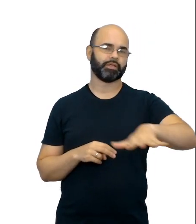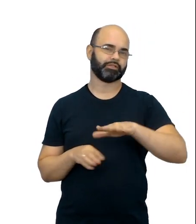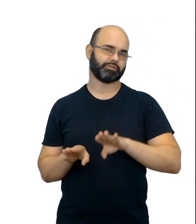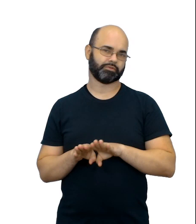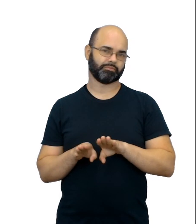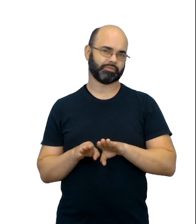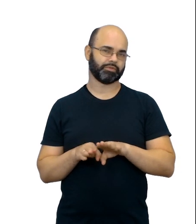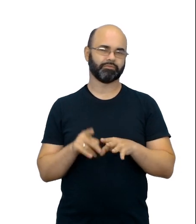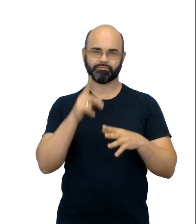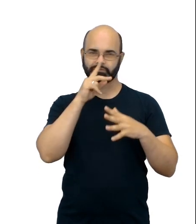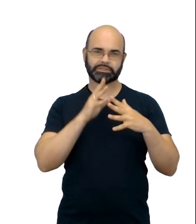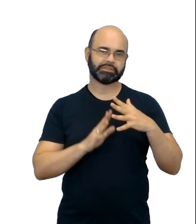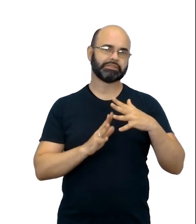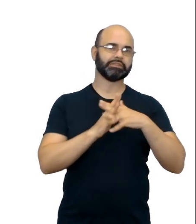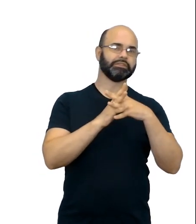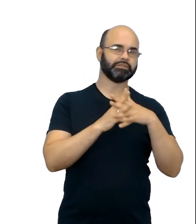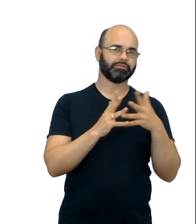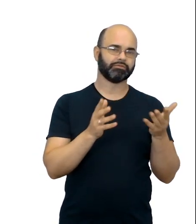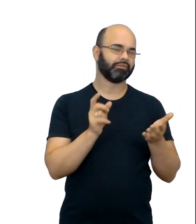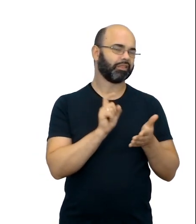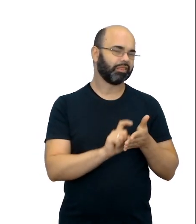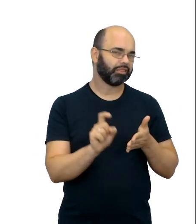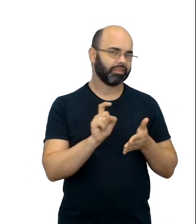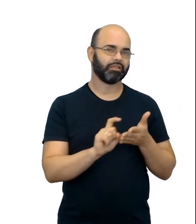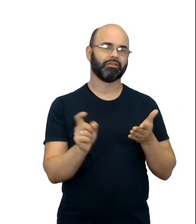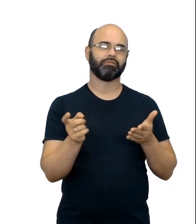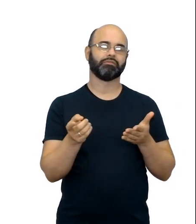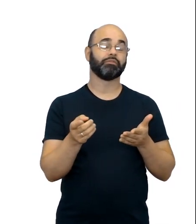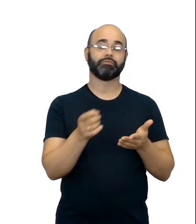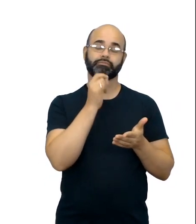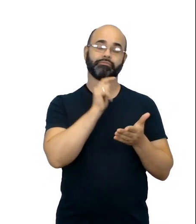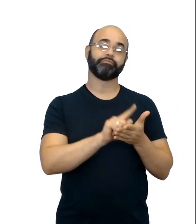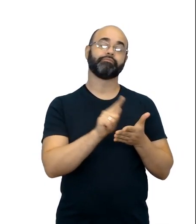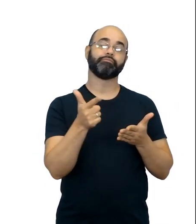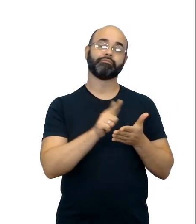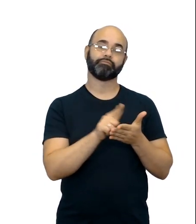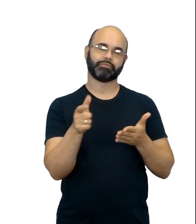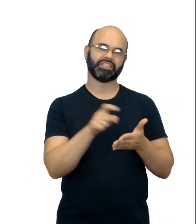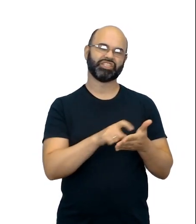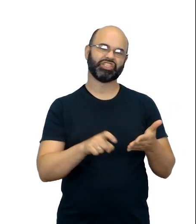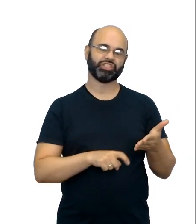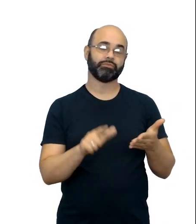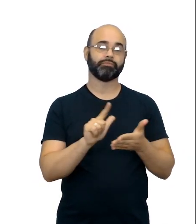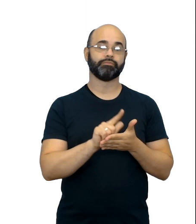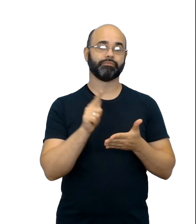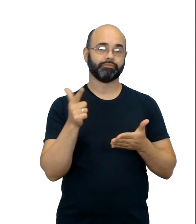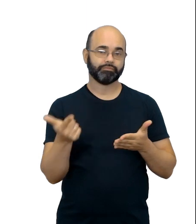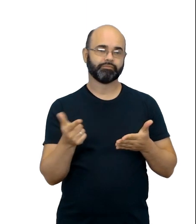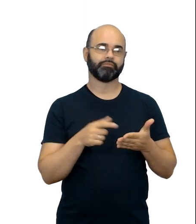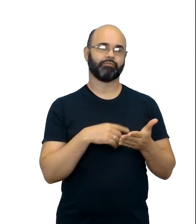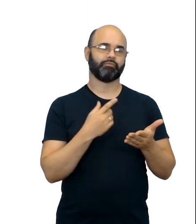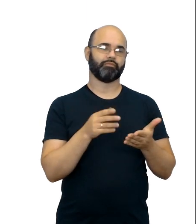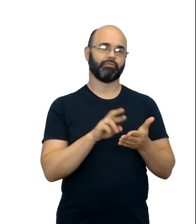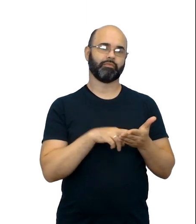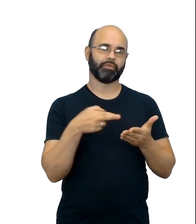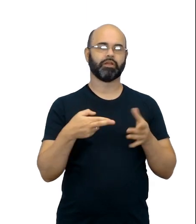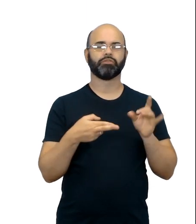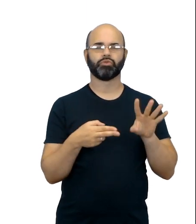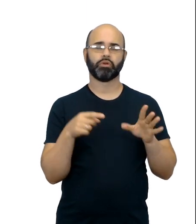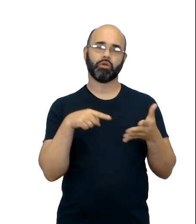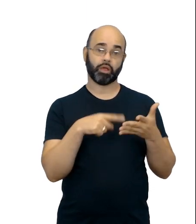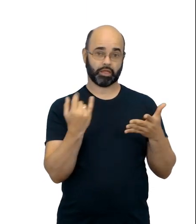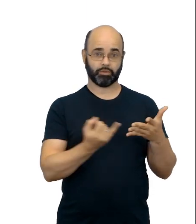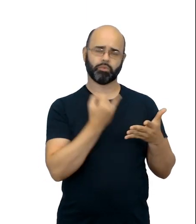então, aquilo que é impresso, jornais, revistas, não que isso não seja importante. Todas essas atividades são muito importantes, até para fazer